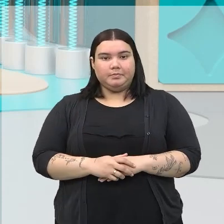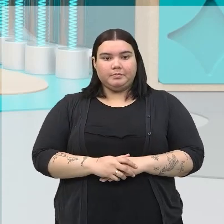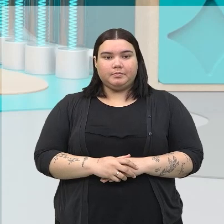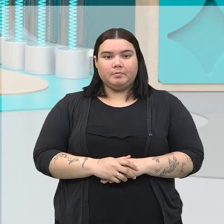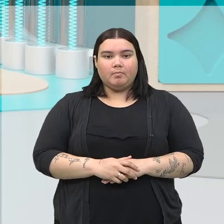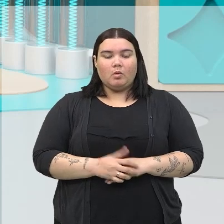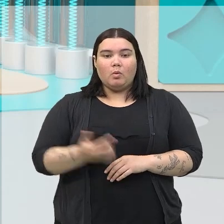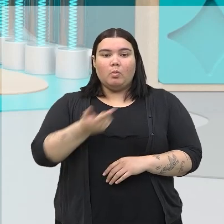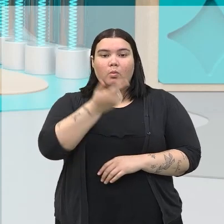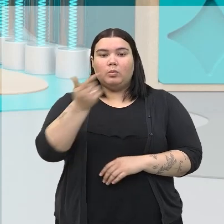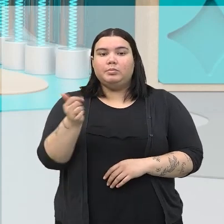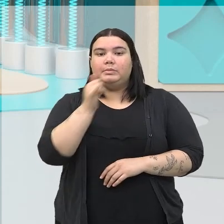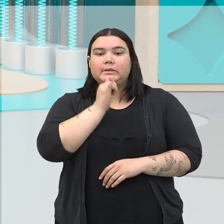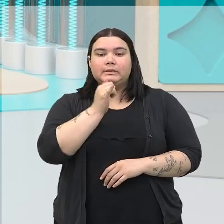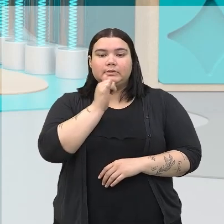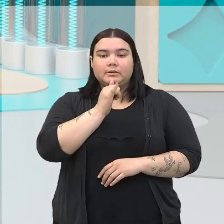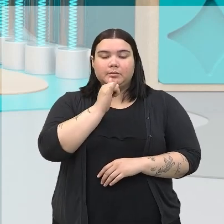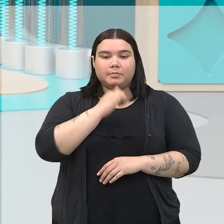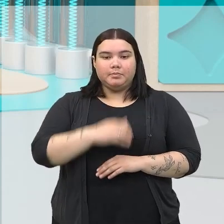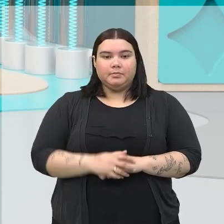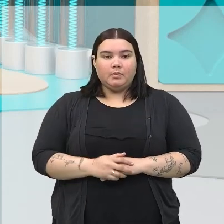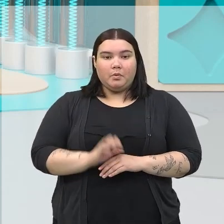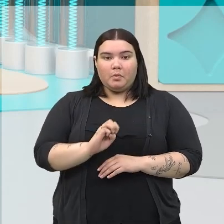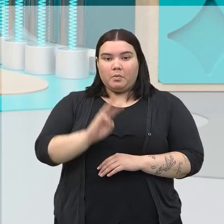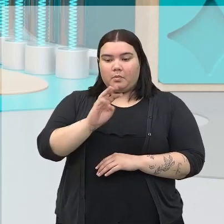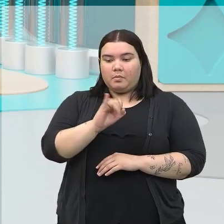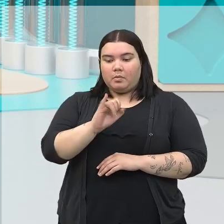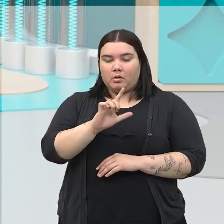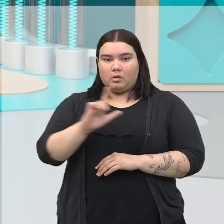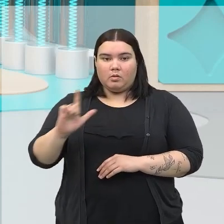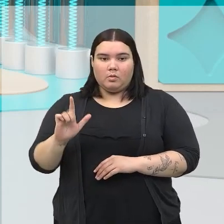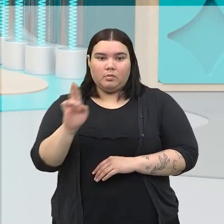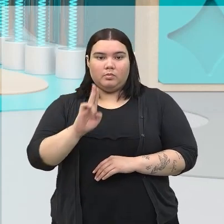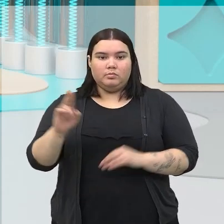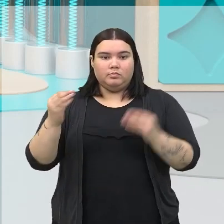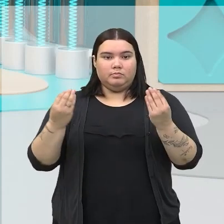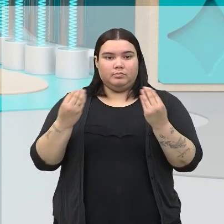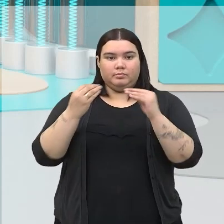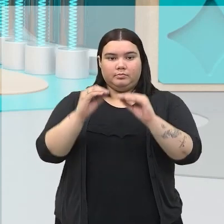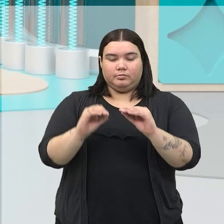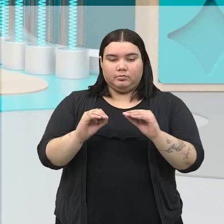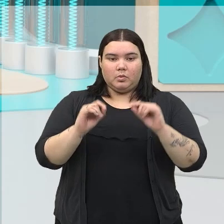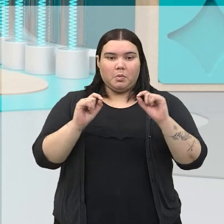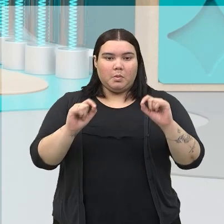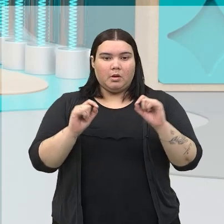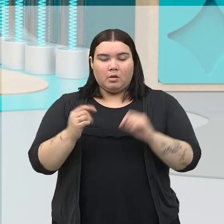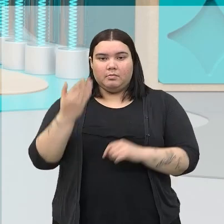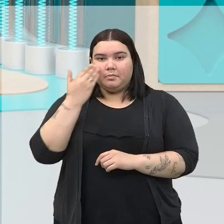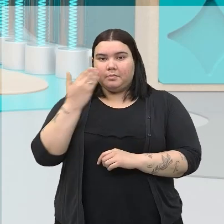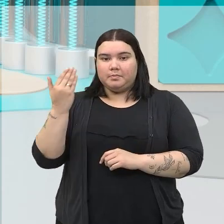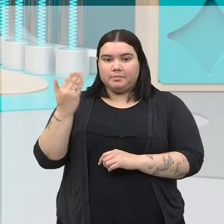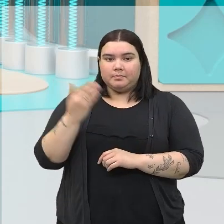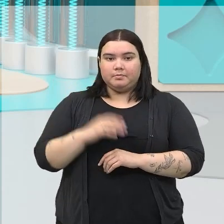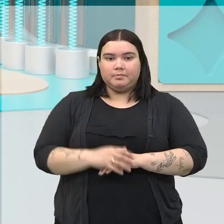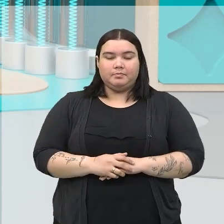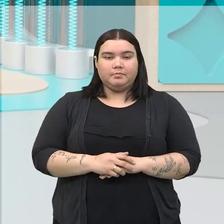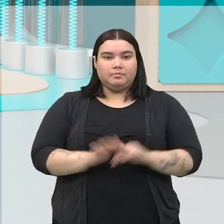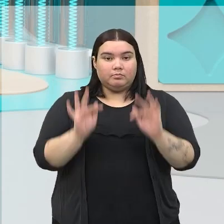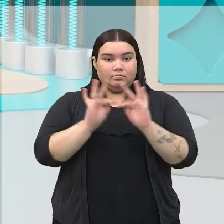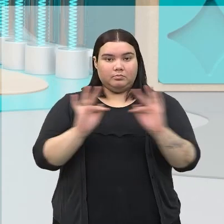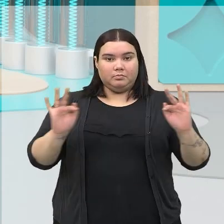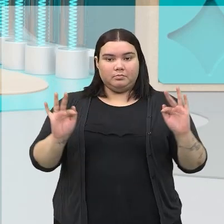um exemplo. Usamos o auxiliar will para previsões. It will